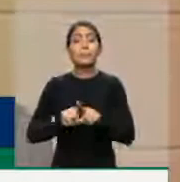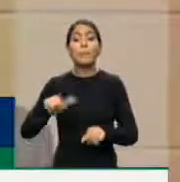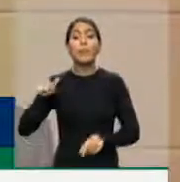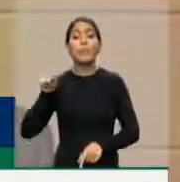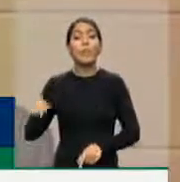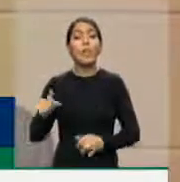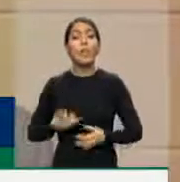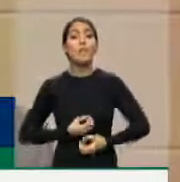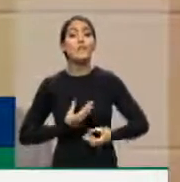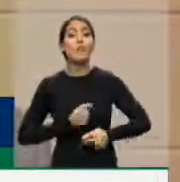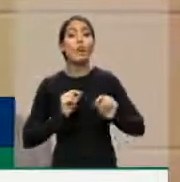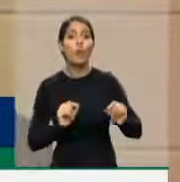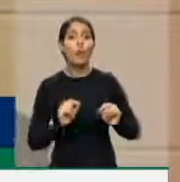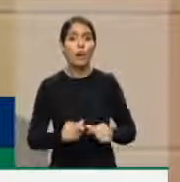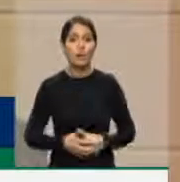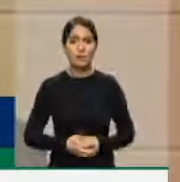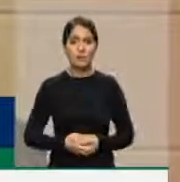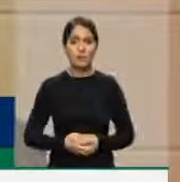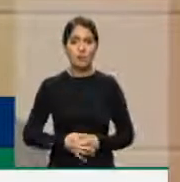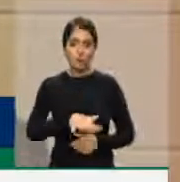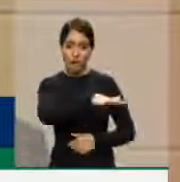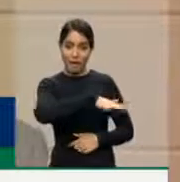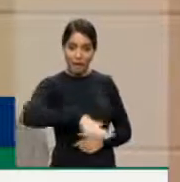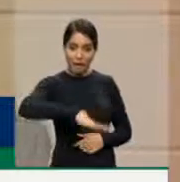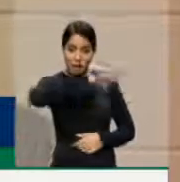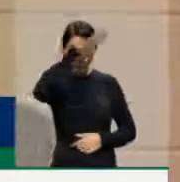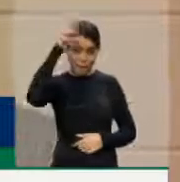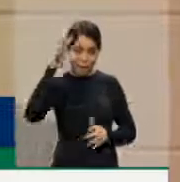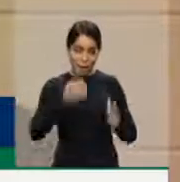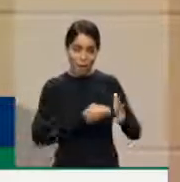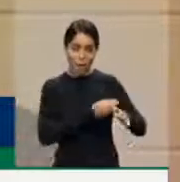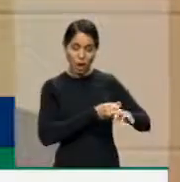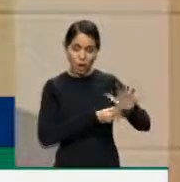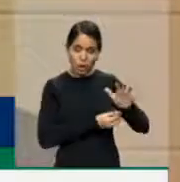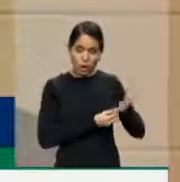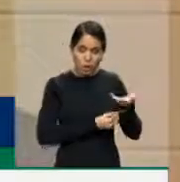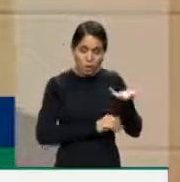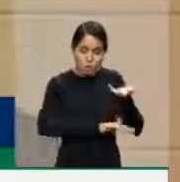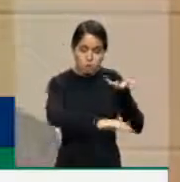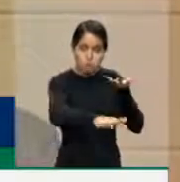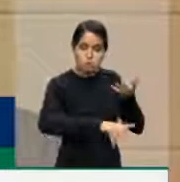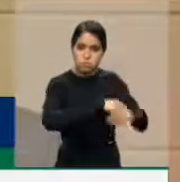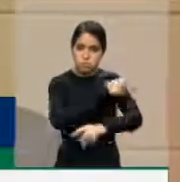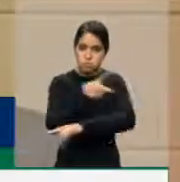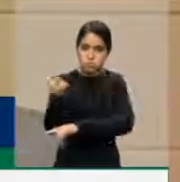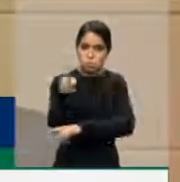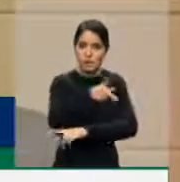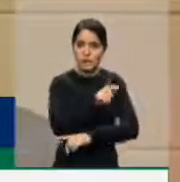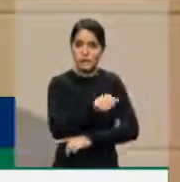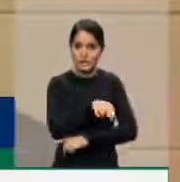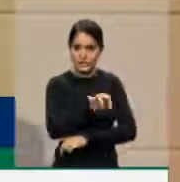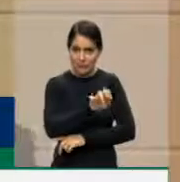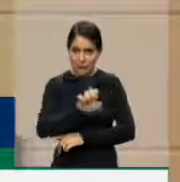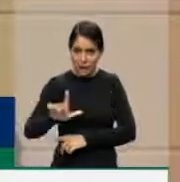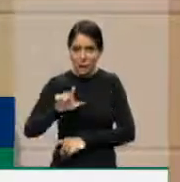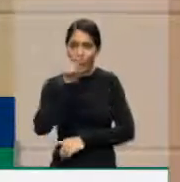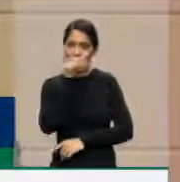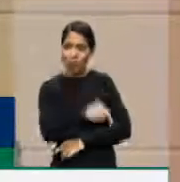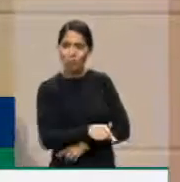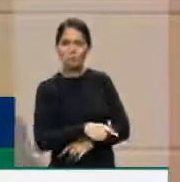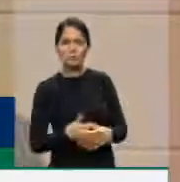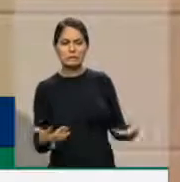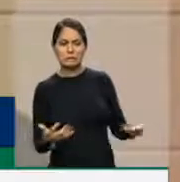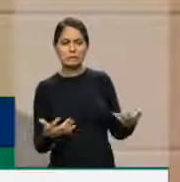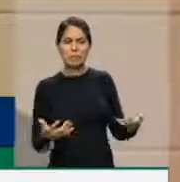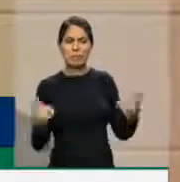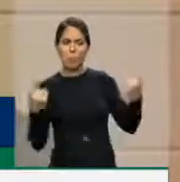de desinformação sobre a Amazônia e o Pantanal. Ora, quem faz campanha de desinformação é o presidente e seus apoiadores, que